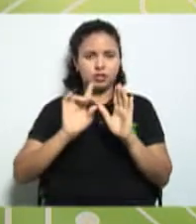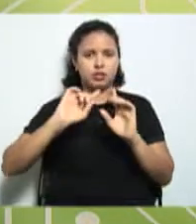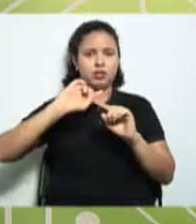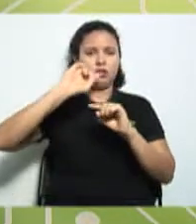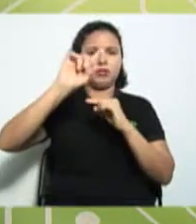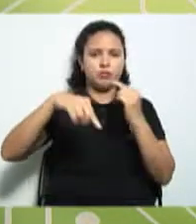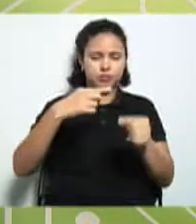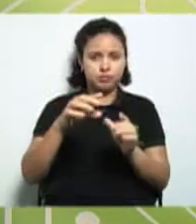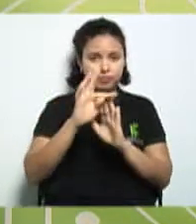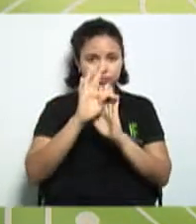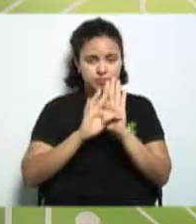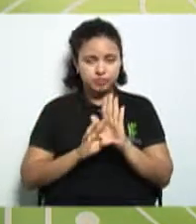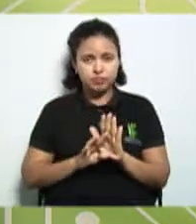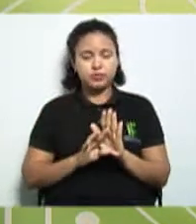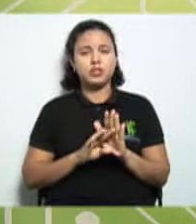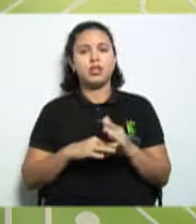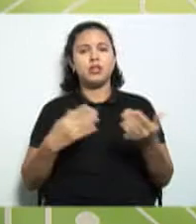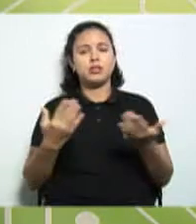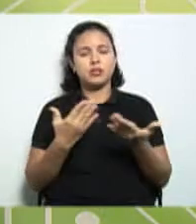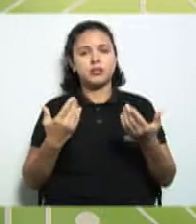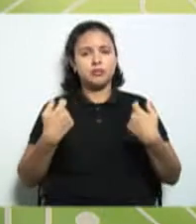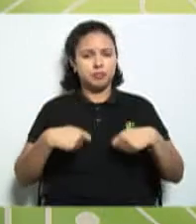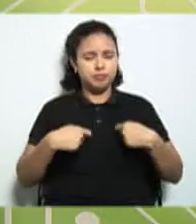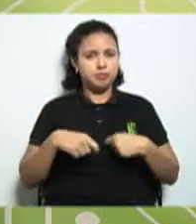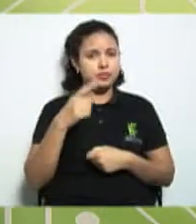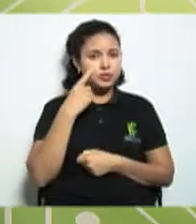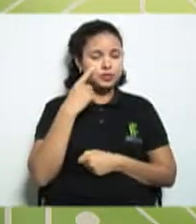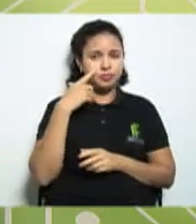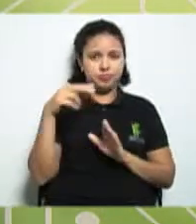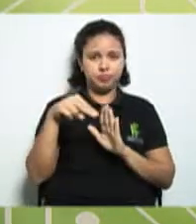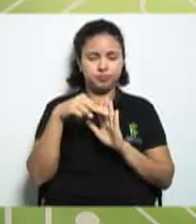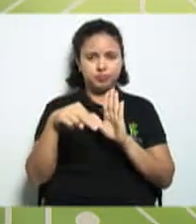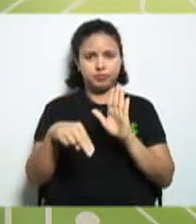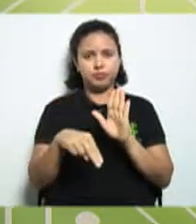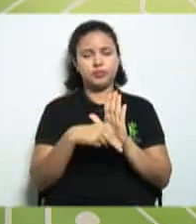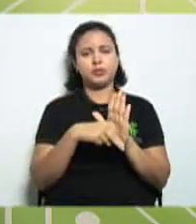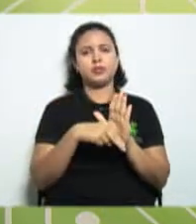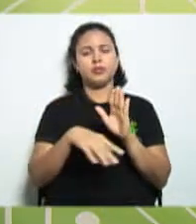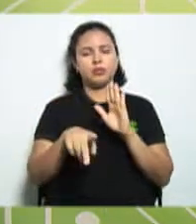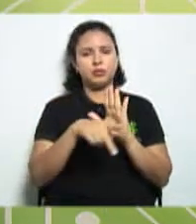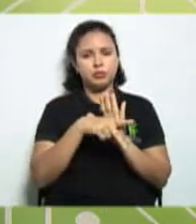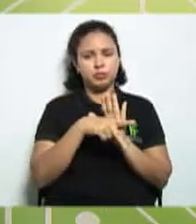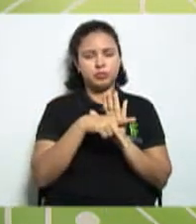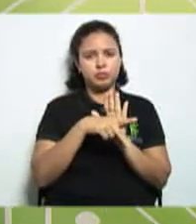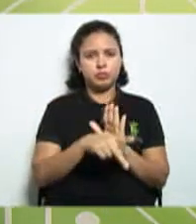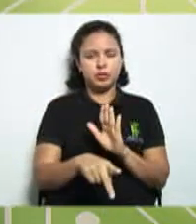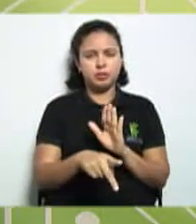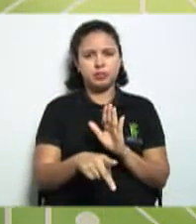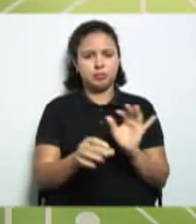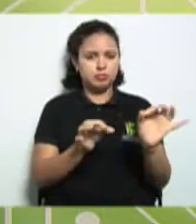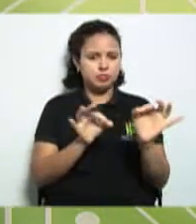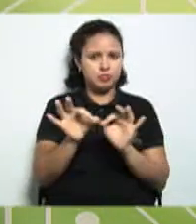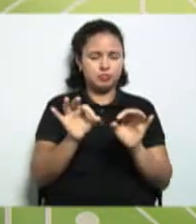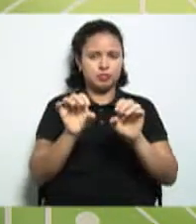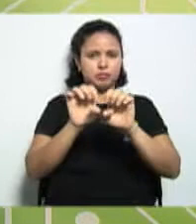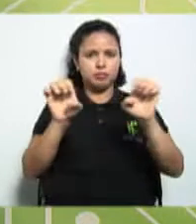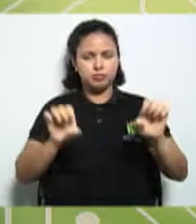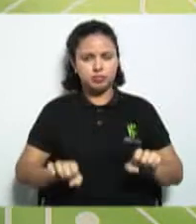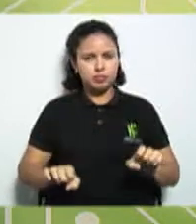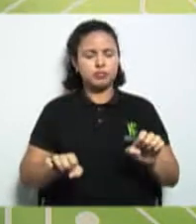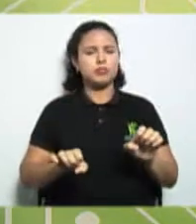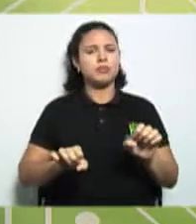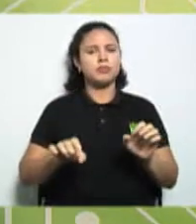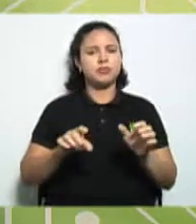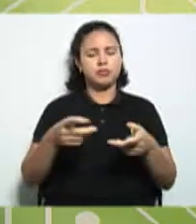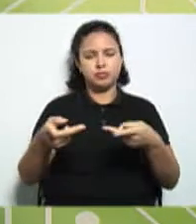pós-textual. E aí a gente precisa ver as normas que estabelecem essa formatação, né, de projeto